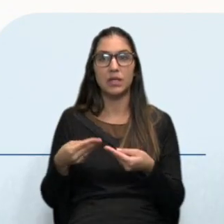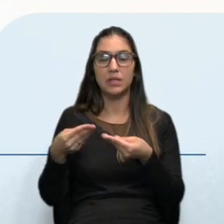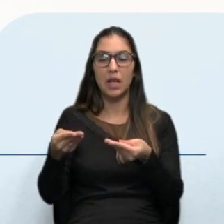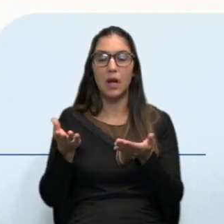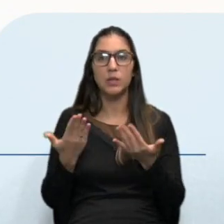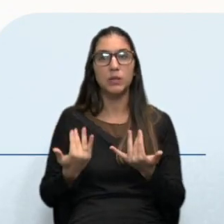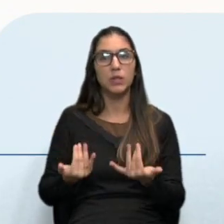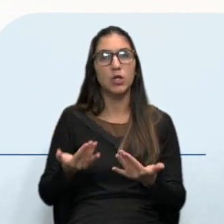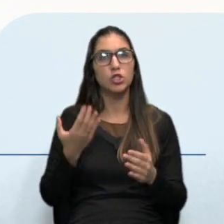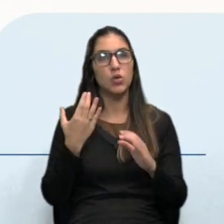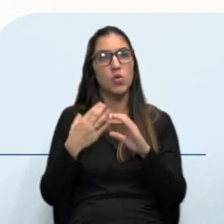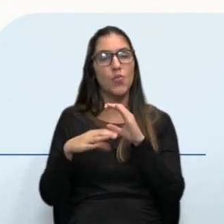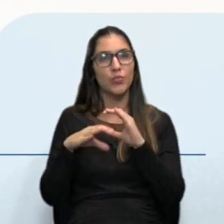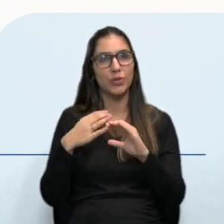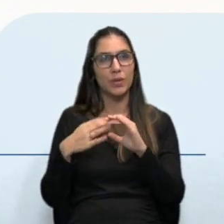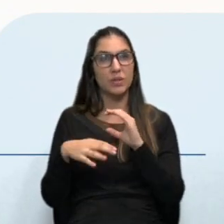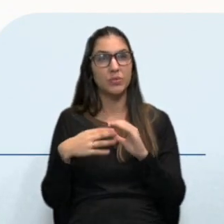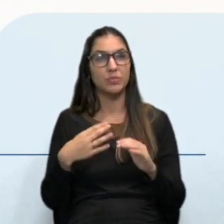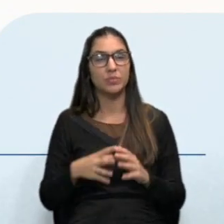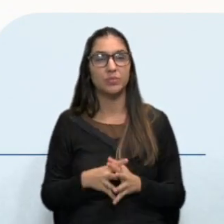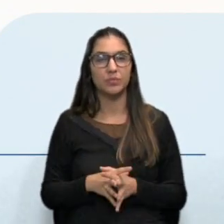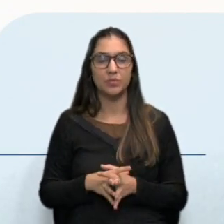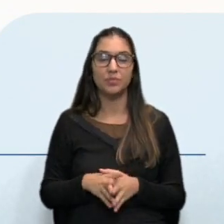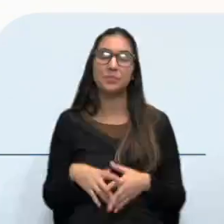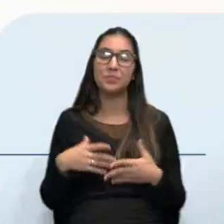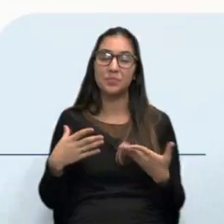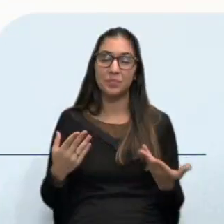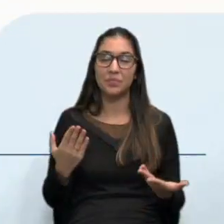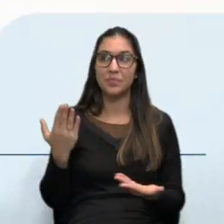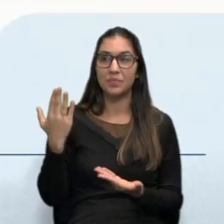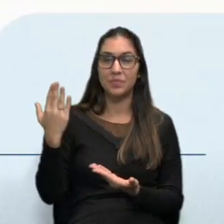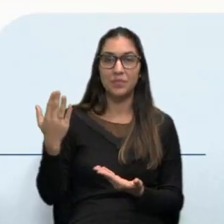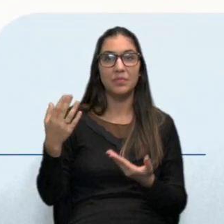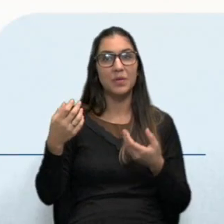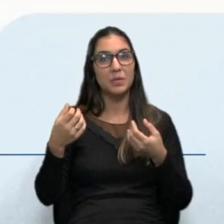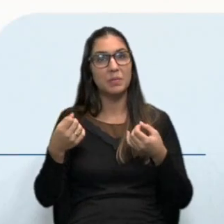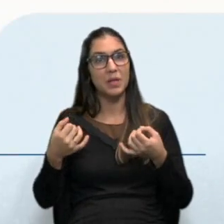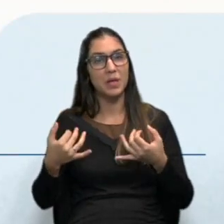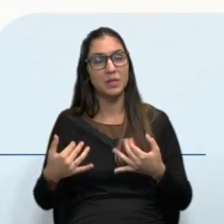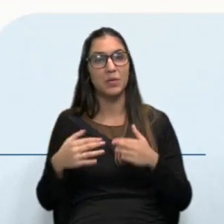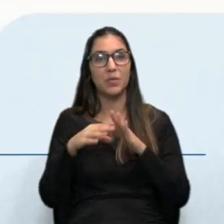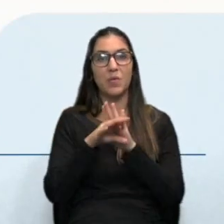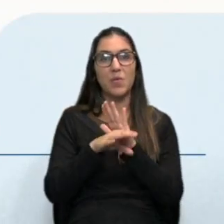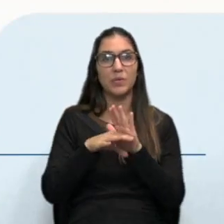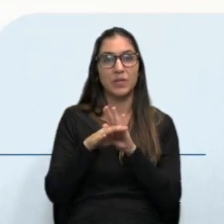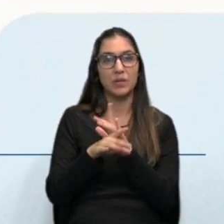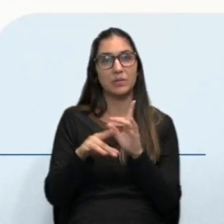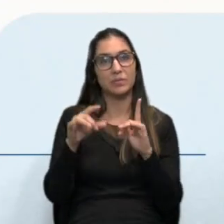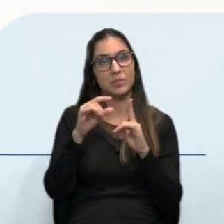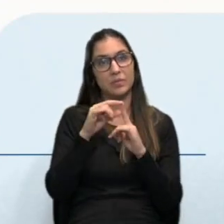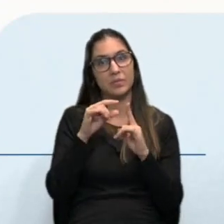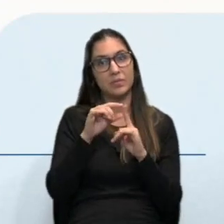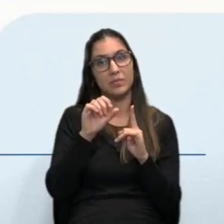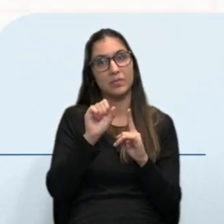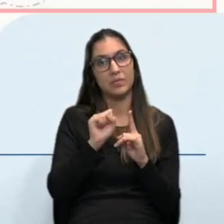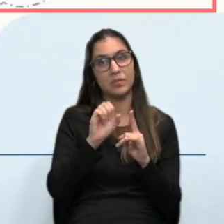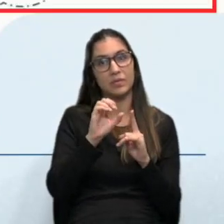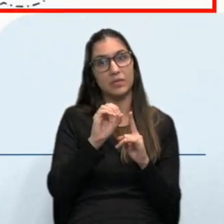de comunicação entre as estações radiobases. Então, essa é a definição do conceito do termo soft